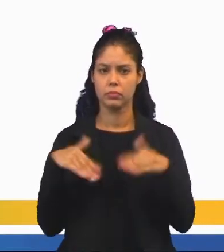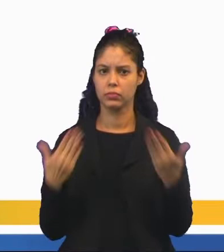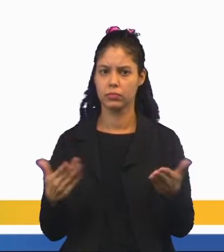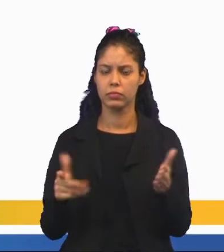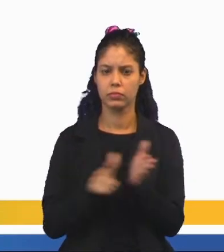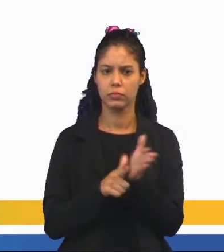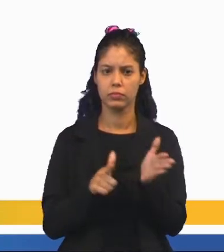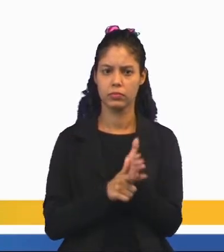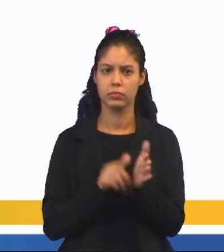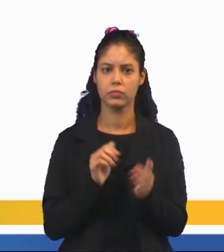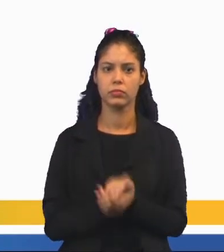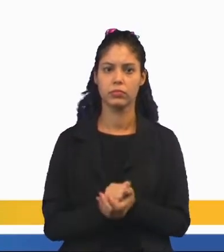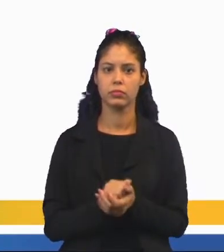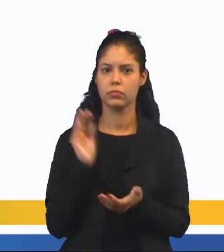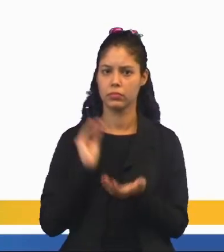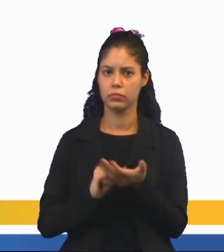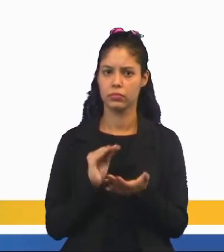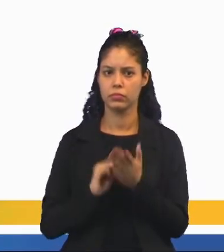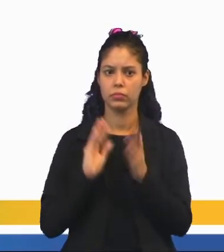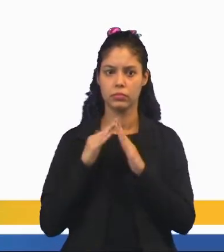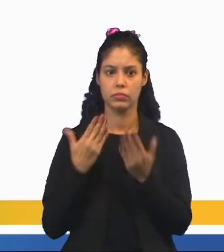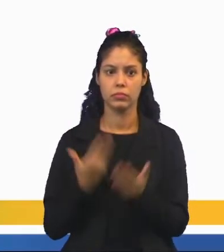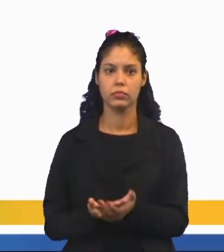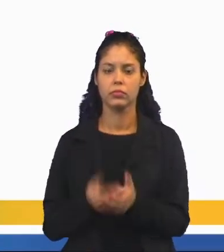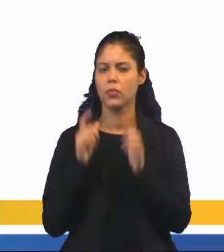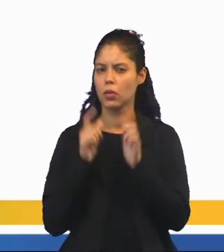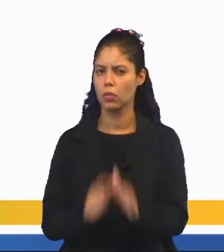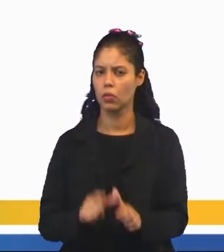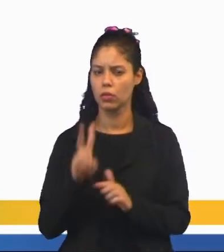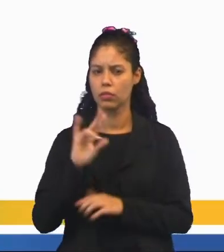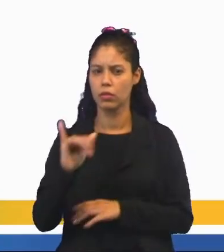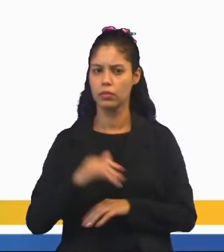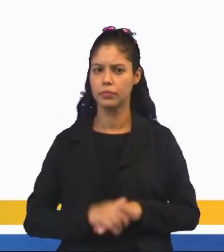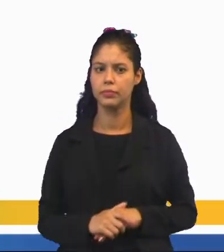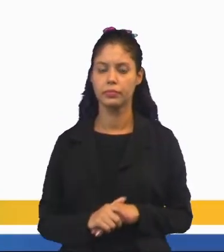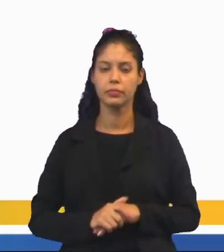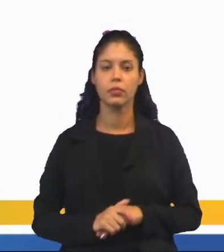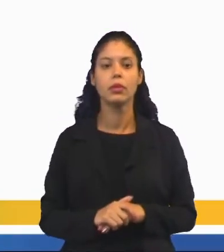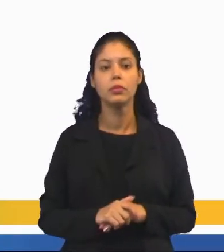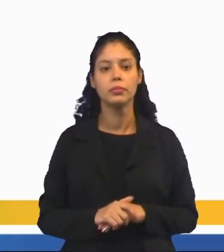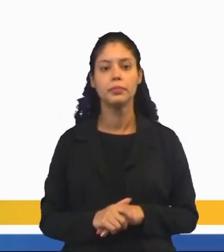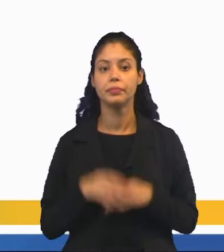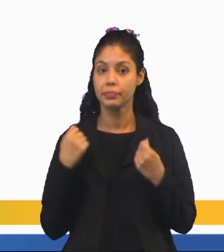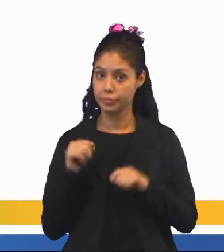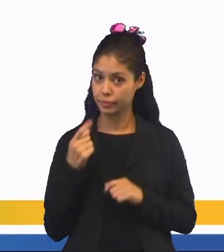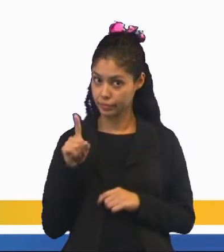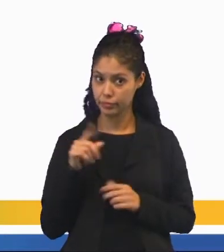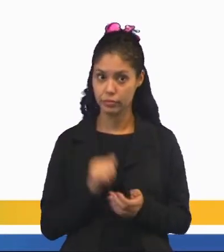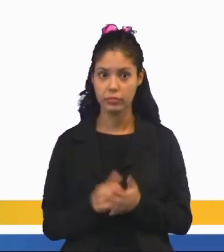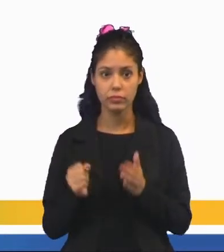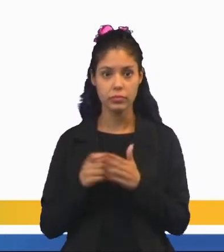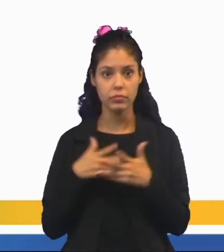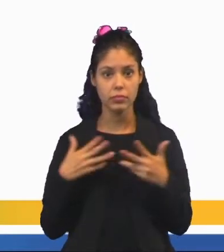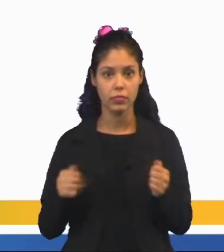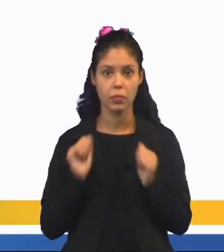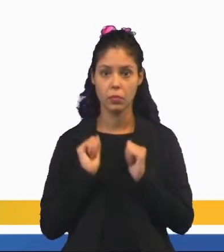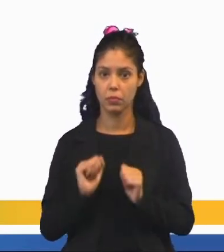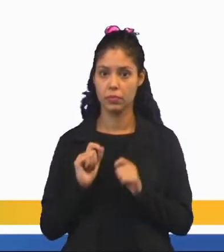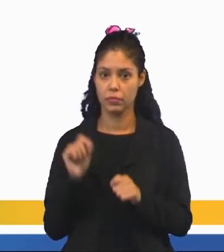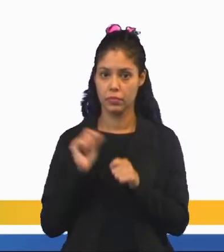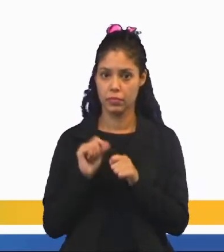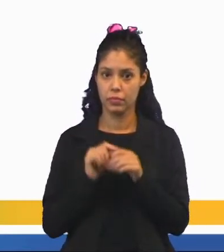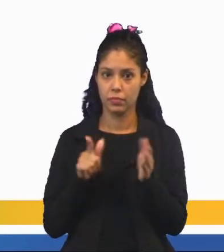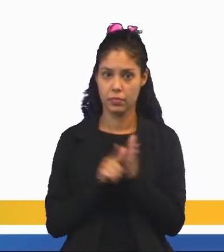Qual o destino do papel que sobra na escola? Para onde será que ele vai? Deveria, né? Muitas coisas podem